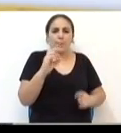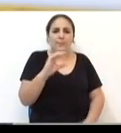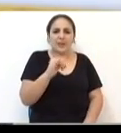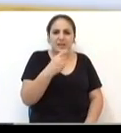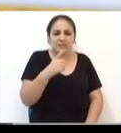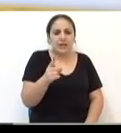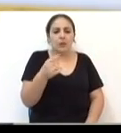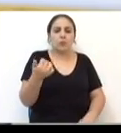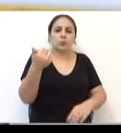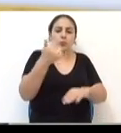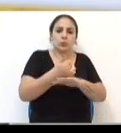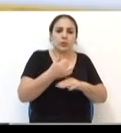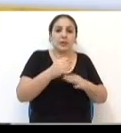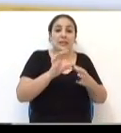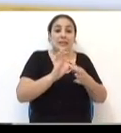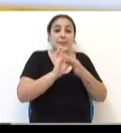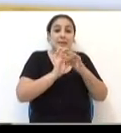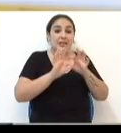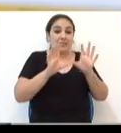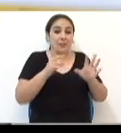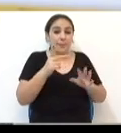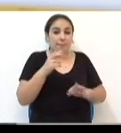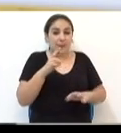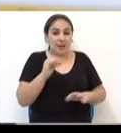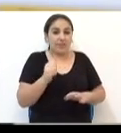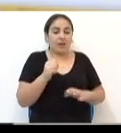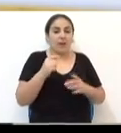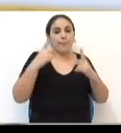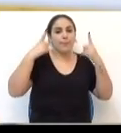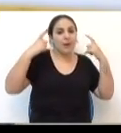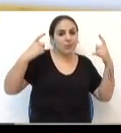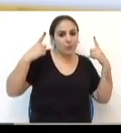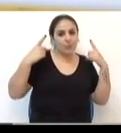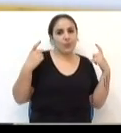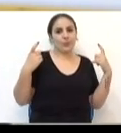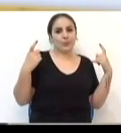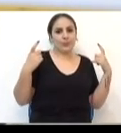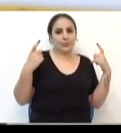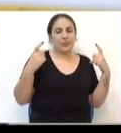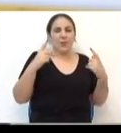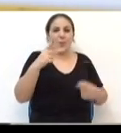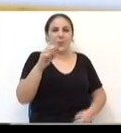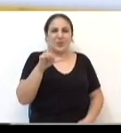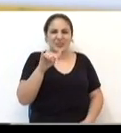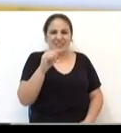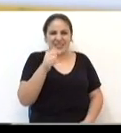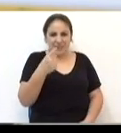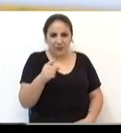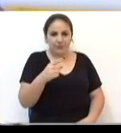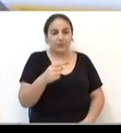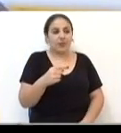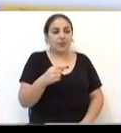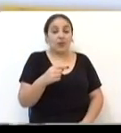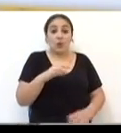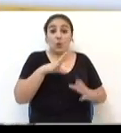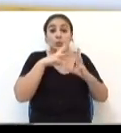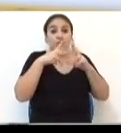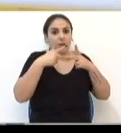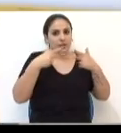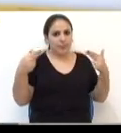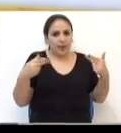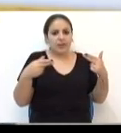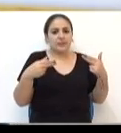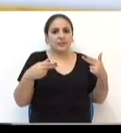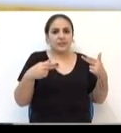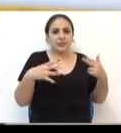de operação, de instalação, licença prévia, poluição sonora, os maus tratos animais,